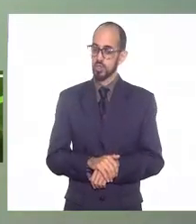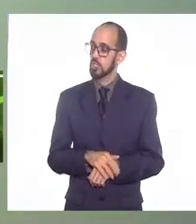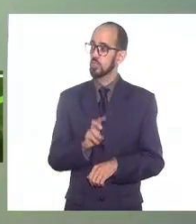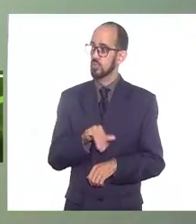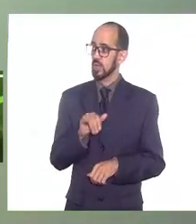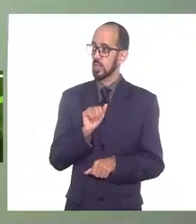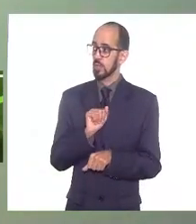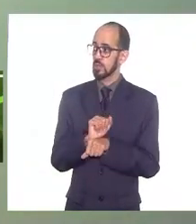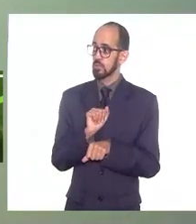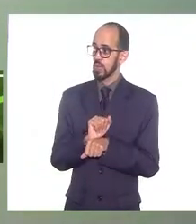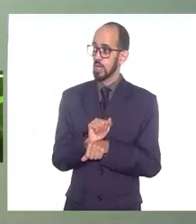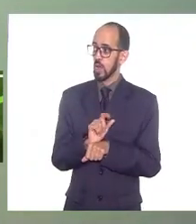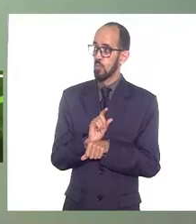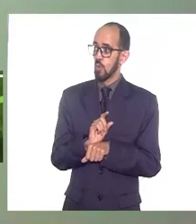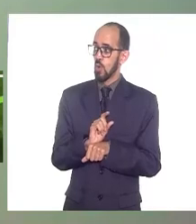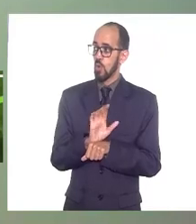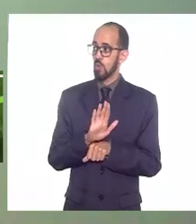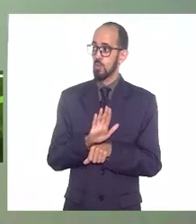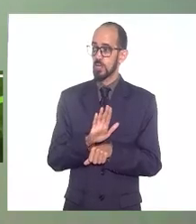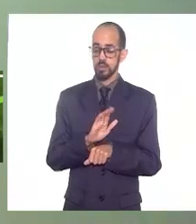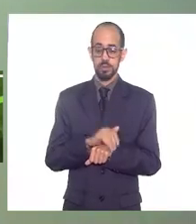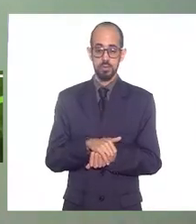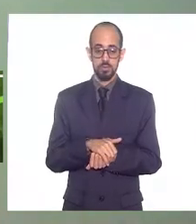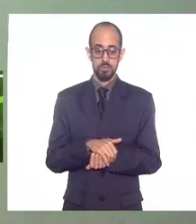tentar aguardar um pouco mais.